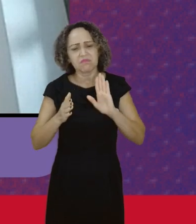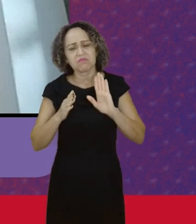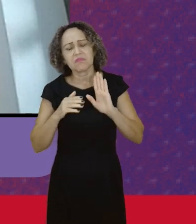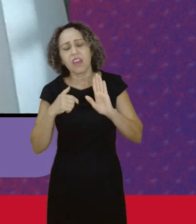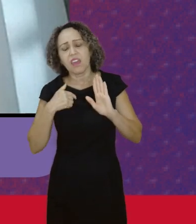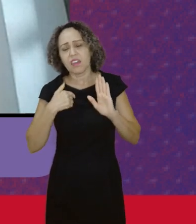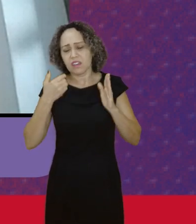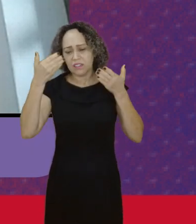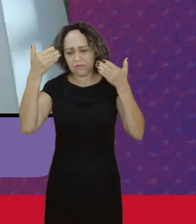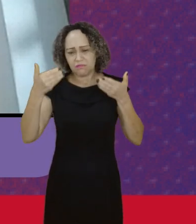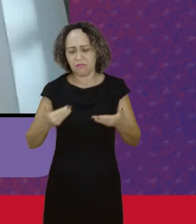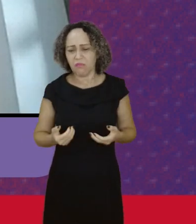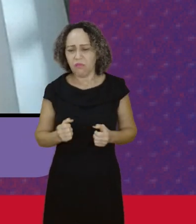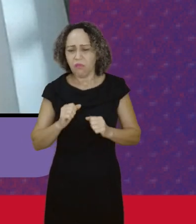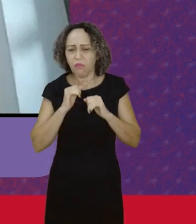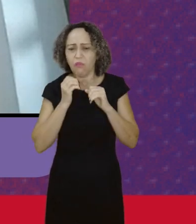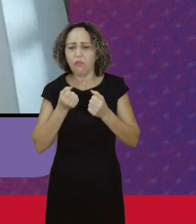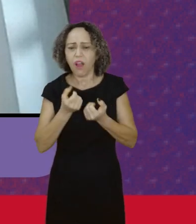temos um